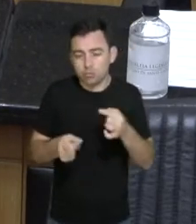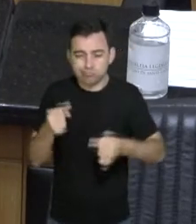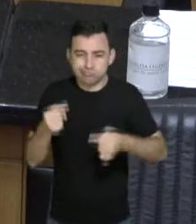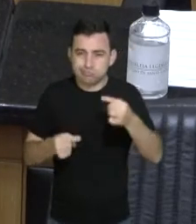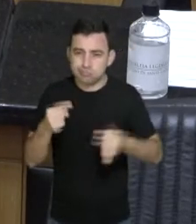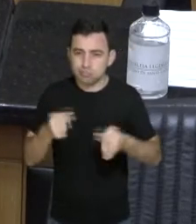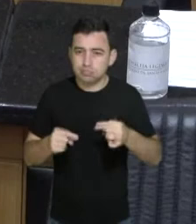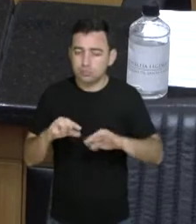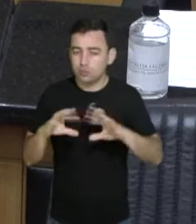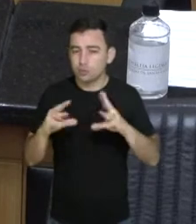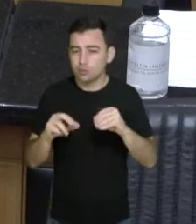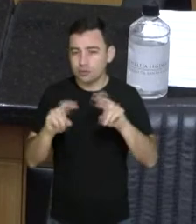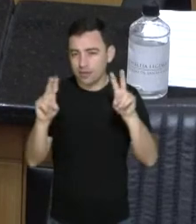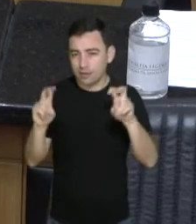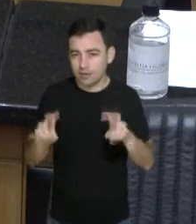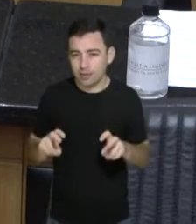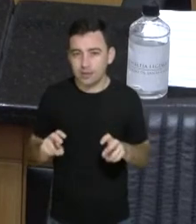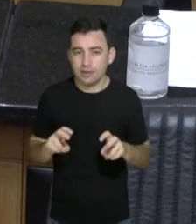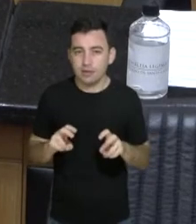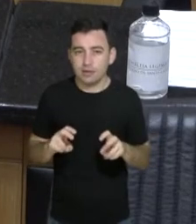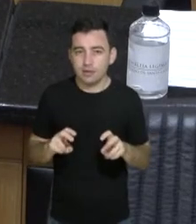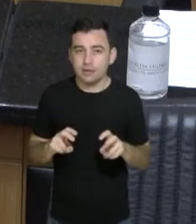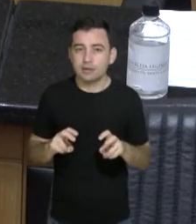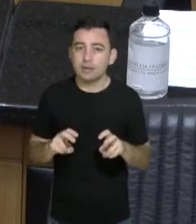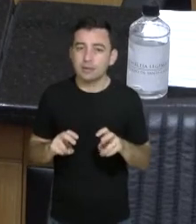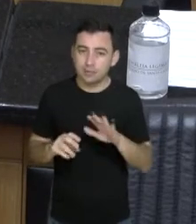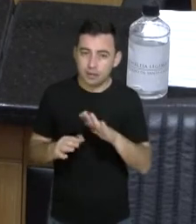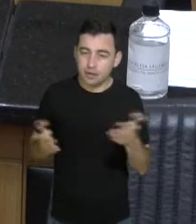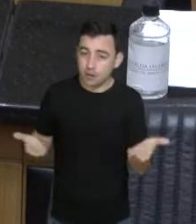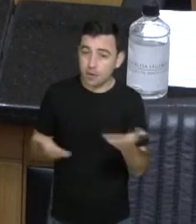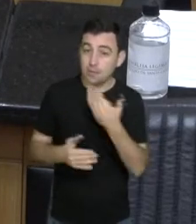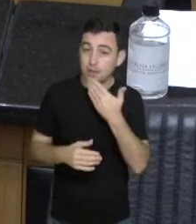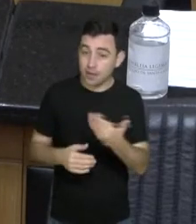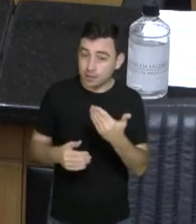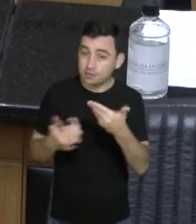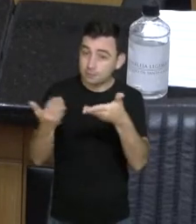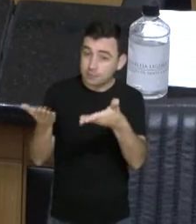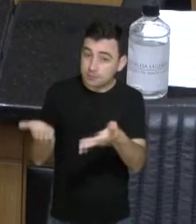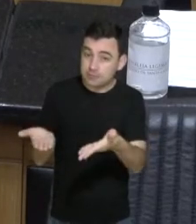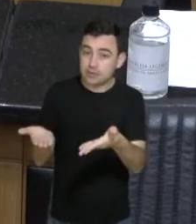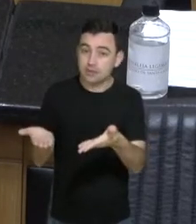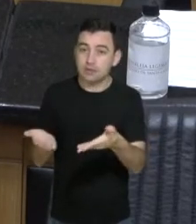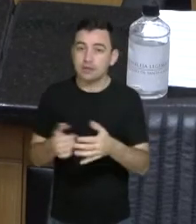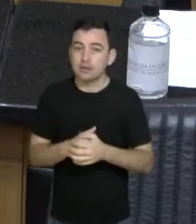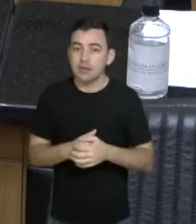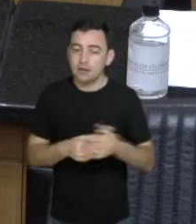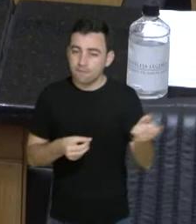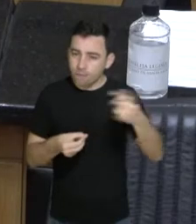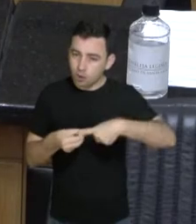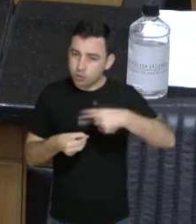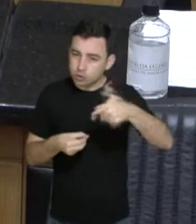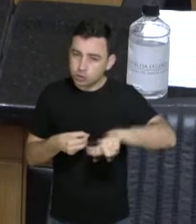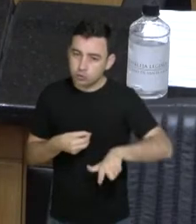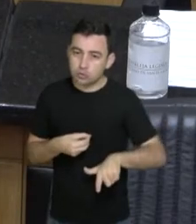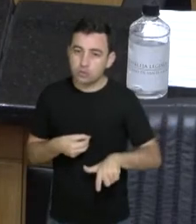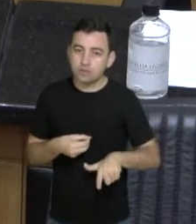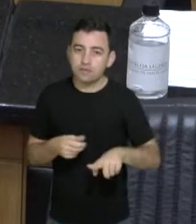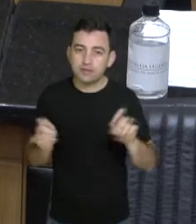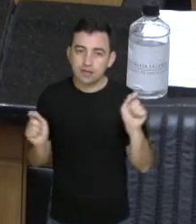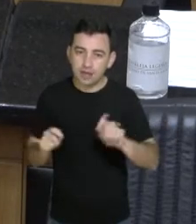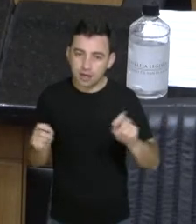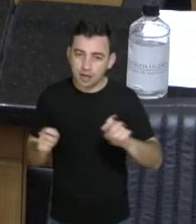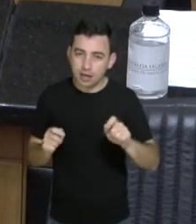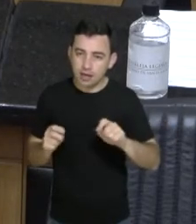todos. Então, fica a conclamação para que Vossa Excelência retorne aqui e, desta vez,